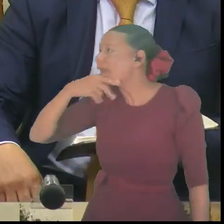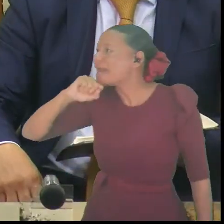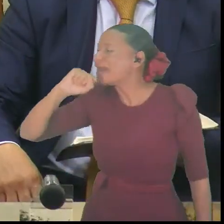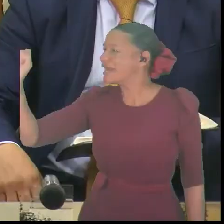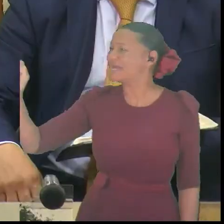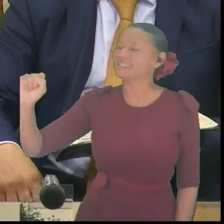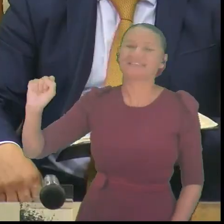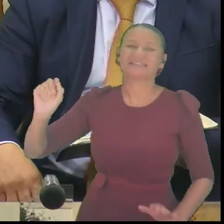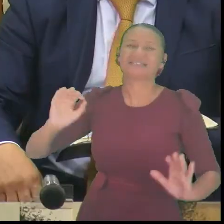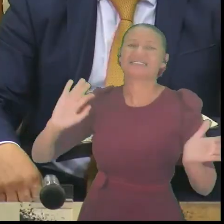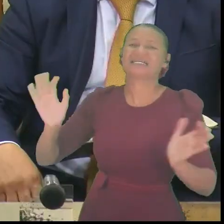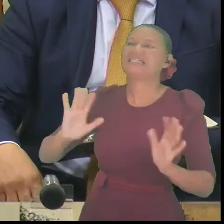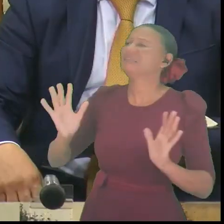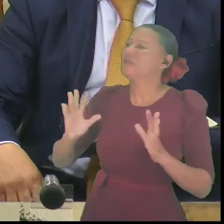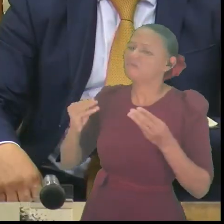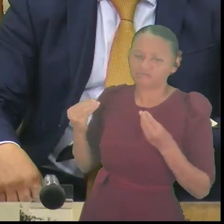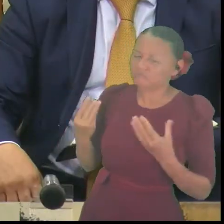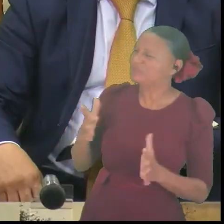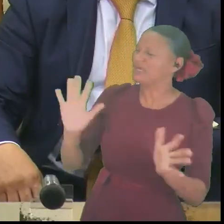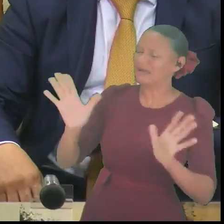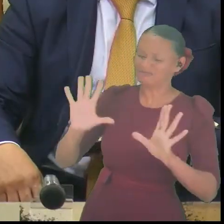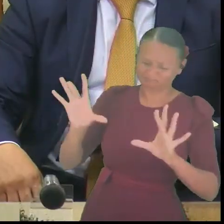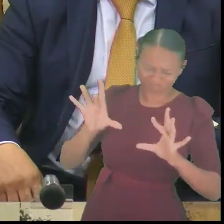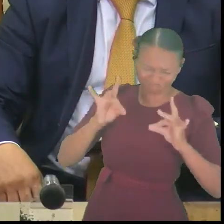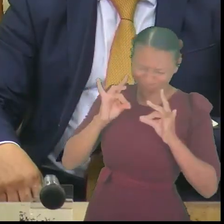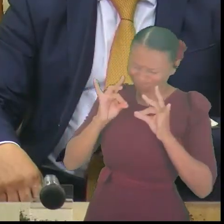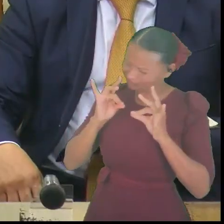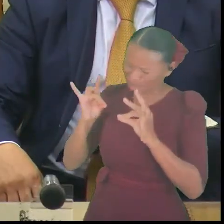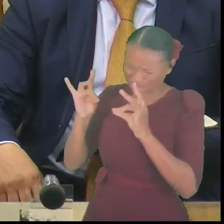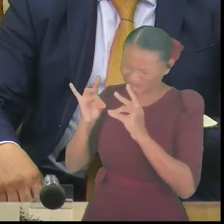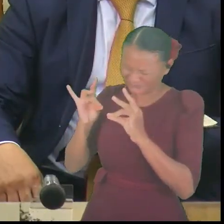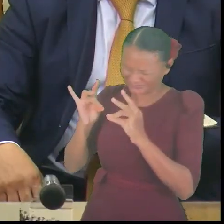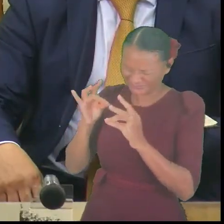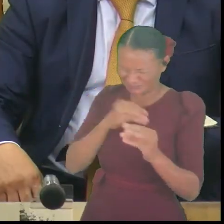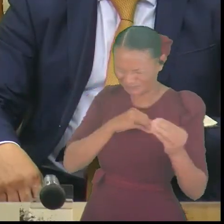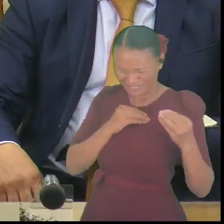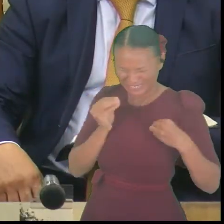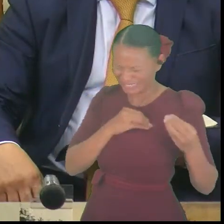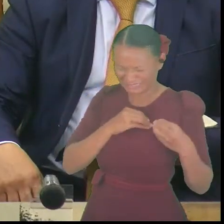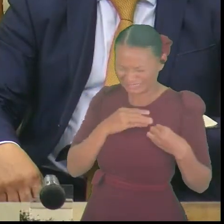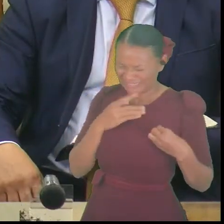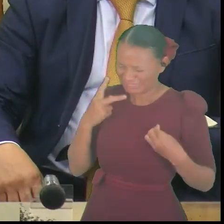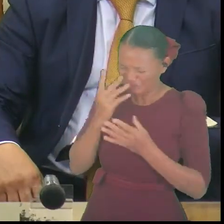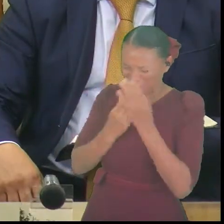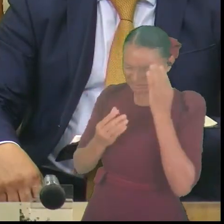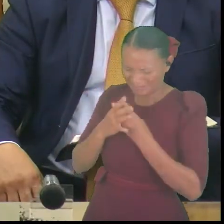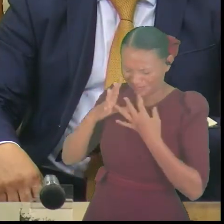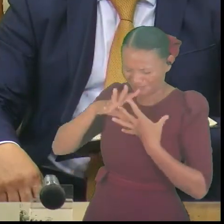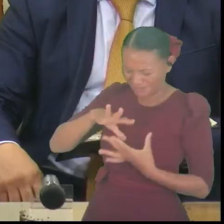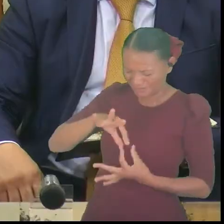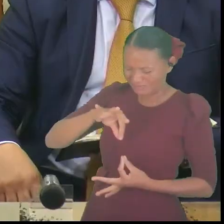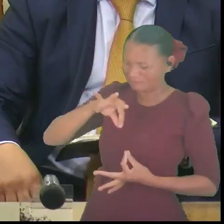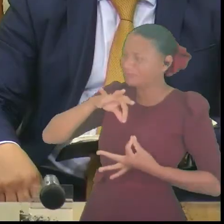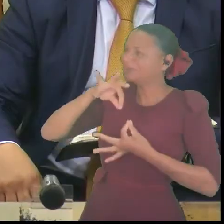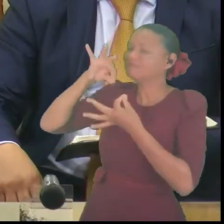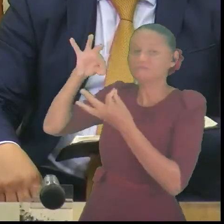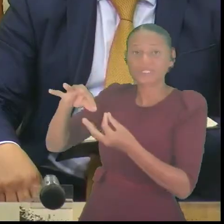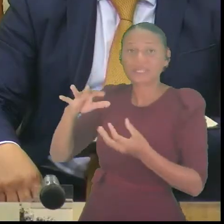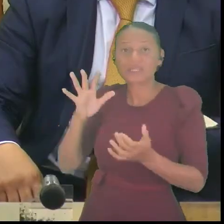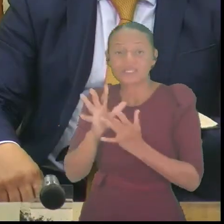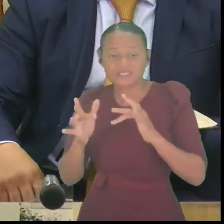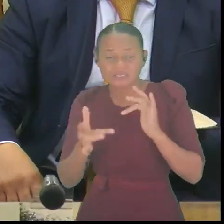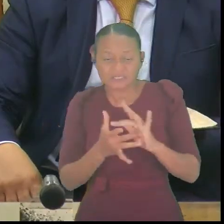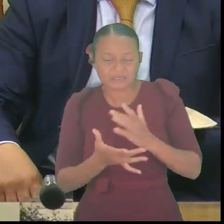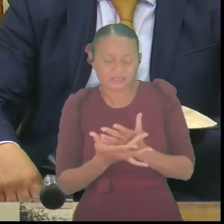lhes impute esse pecado, nas tuas mãos eu entrego o meu espírito. Ou seja, Jesus não está